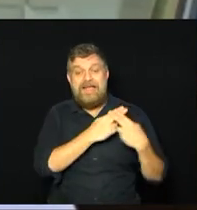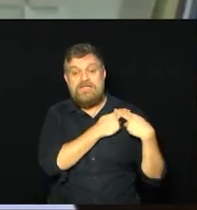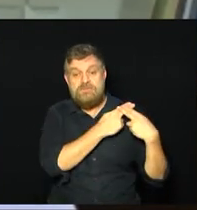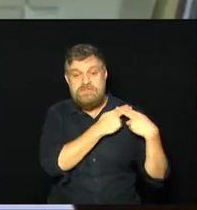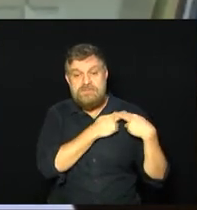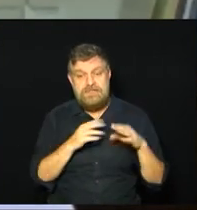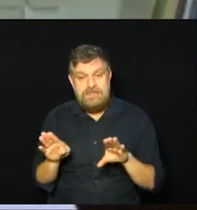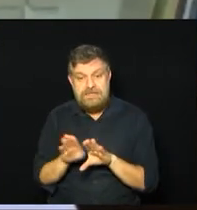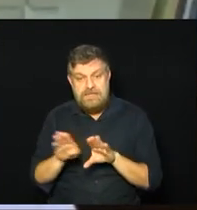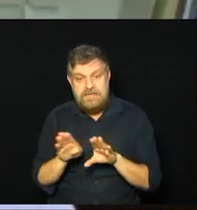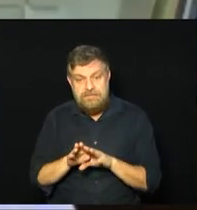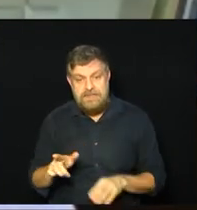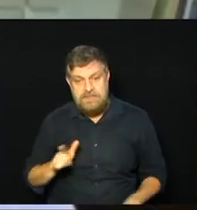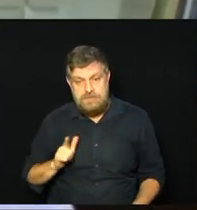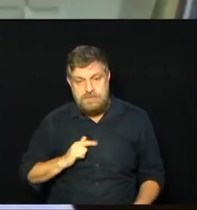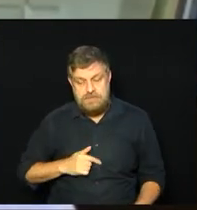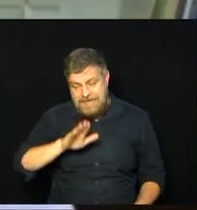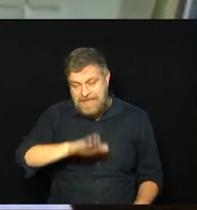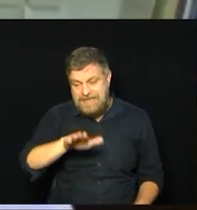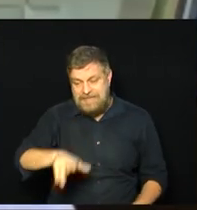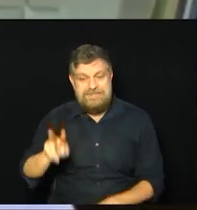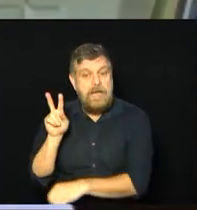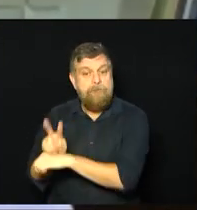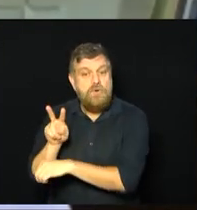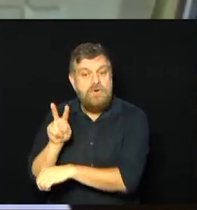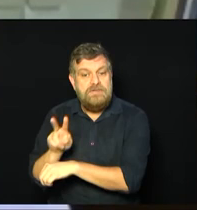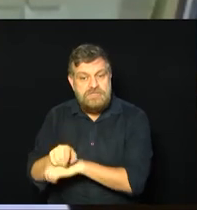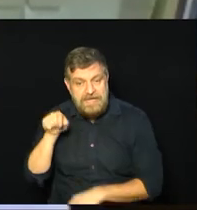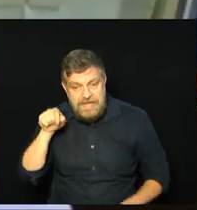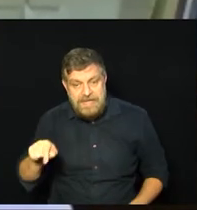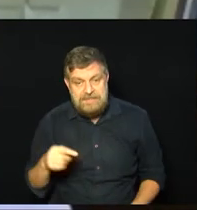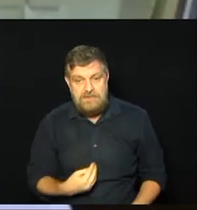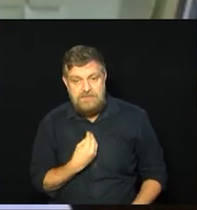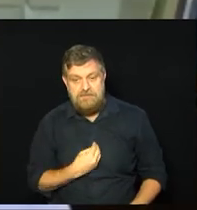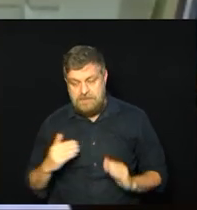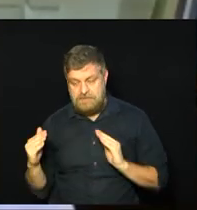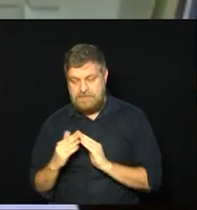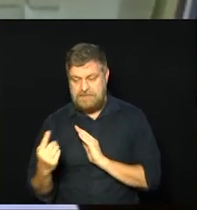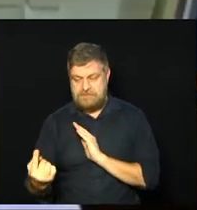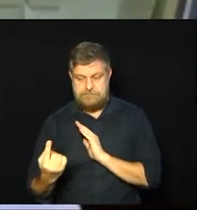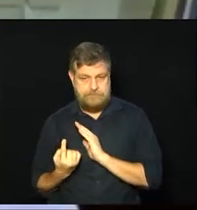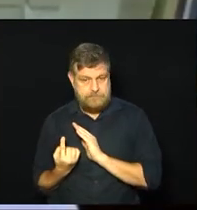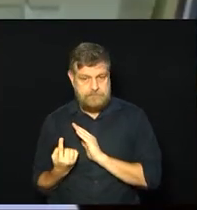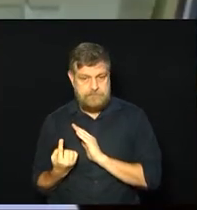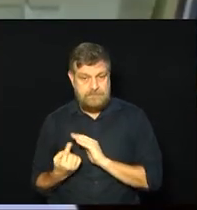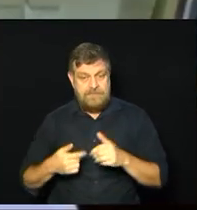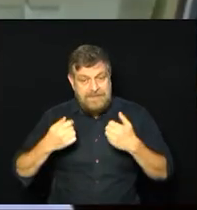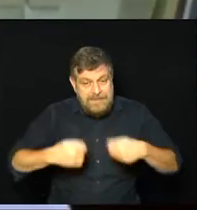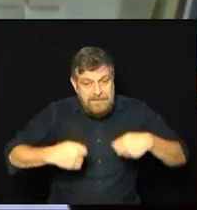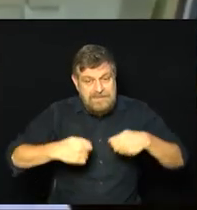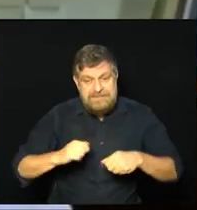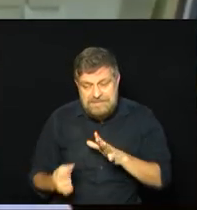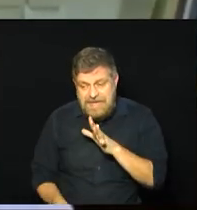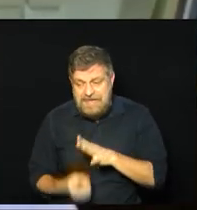responsabilidade também de proteger aquelas crianças e adolescentes que estão convivendo naquele ambiente. Então, precisa